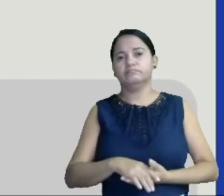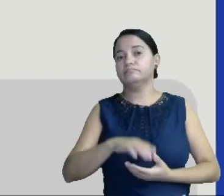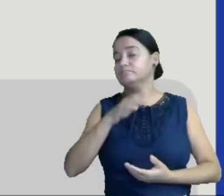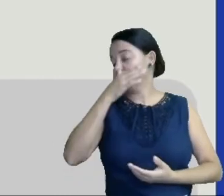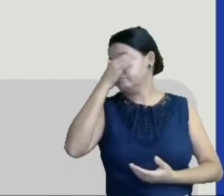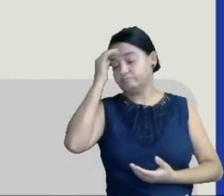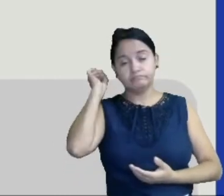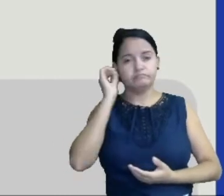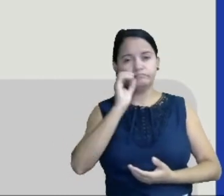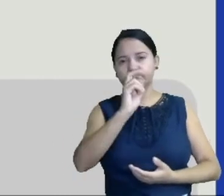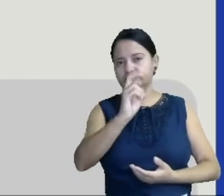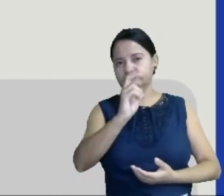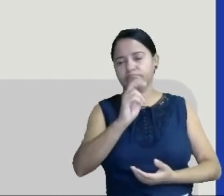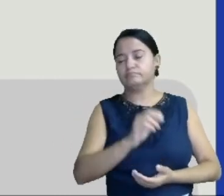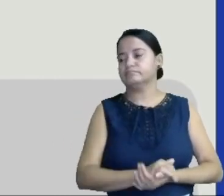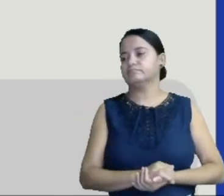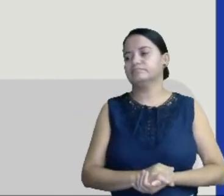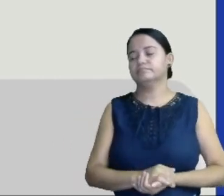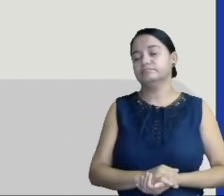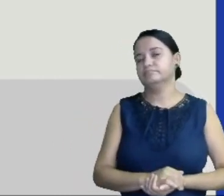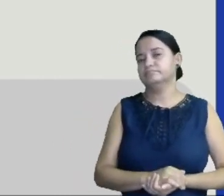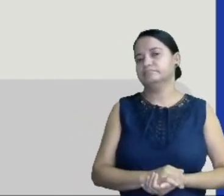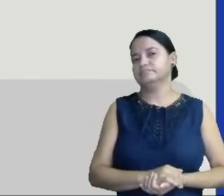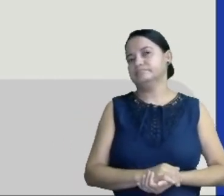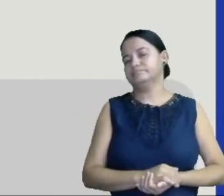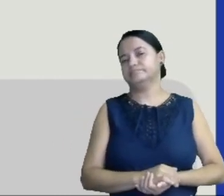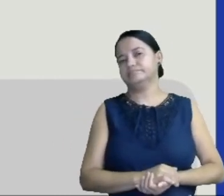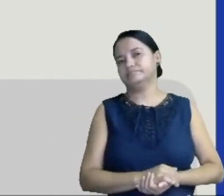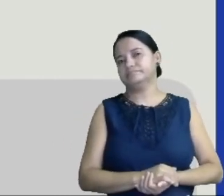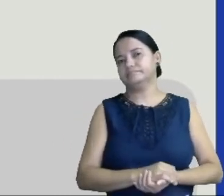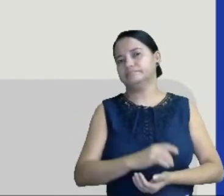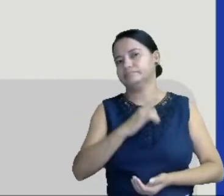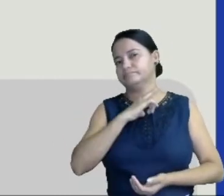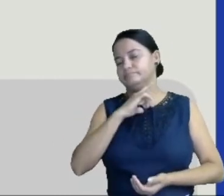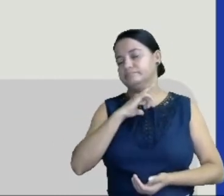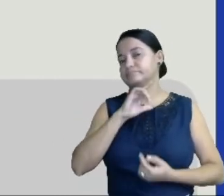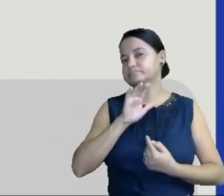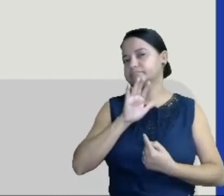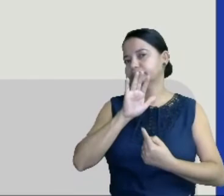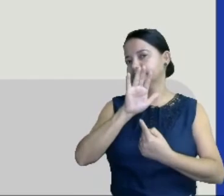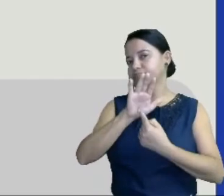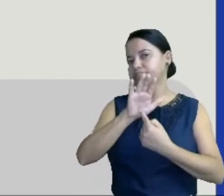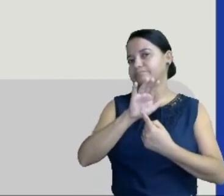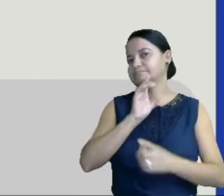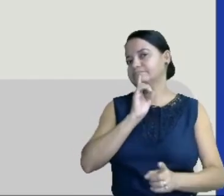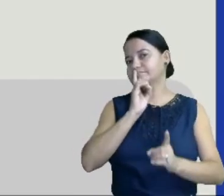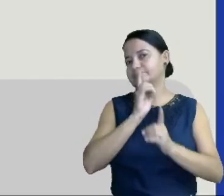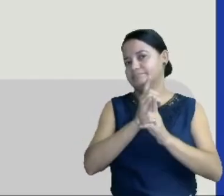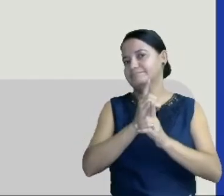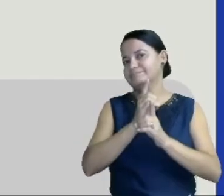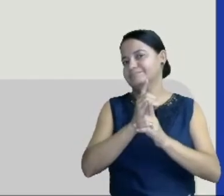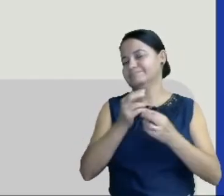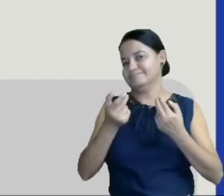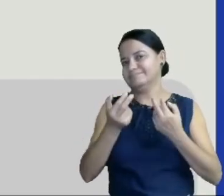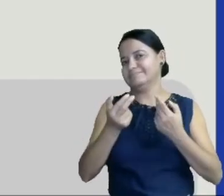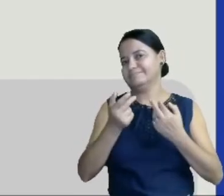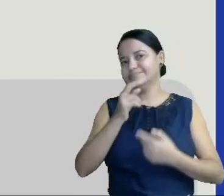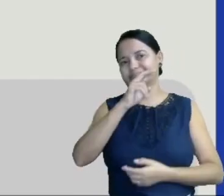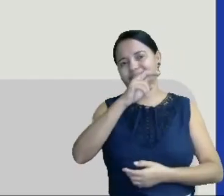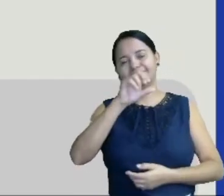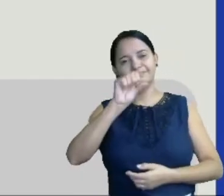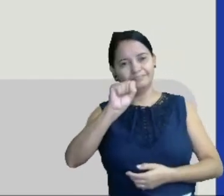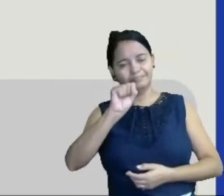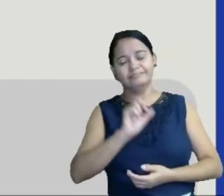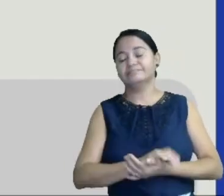o 5 é que tá no meio 53 e o a representação o número que eu preciso encontrar igual a 58